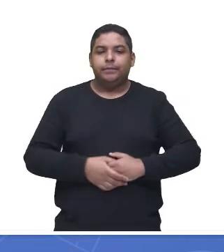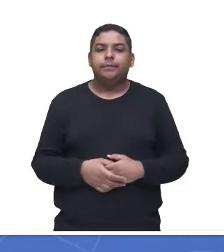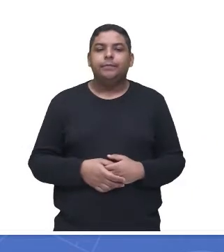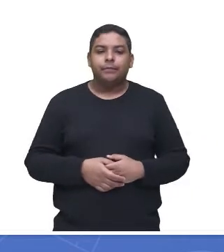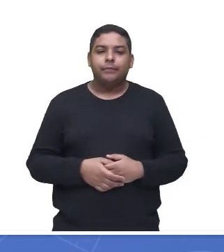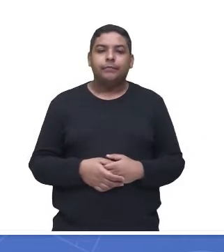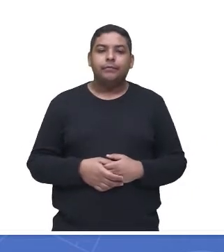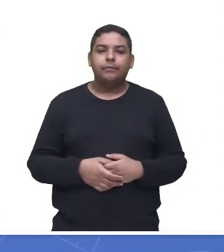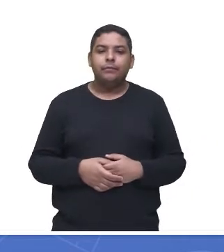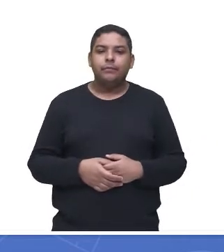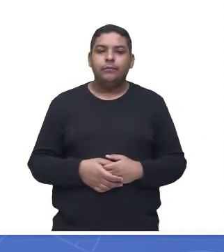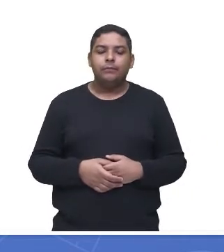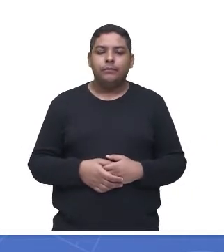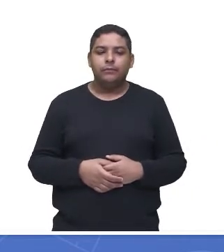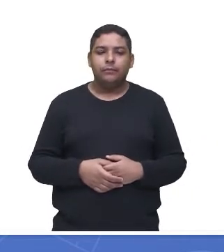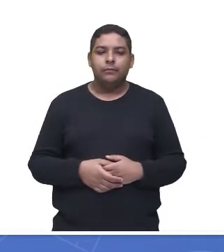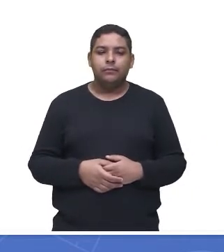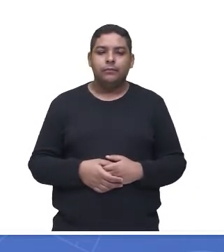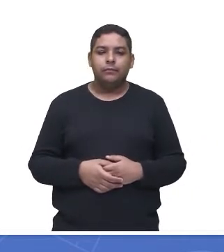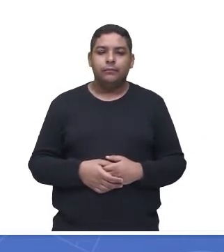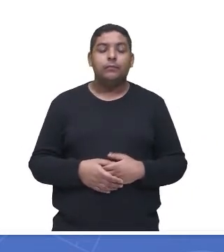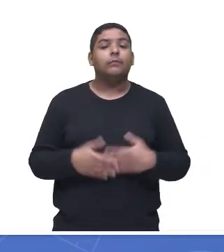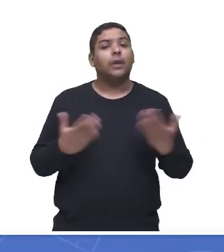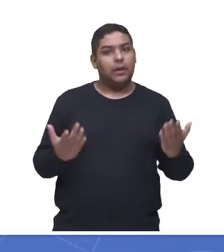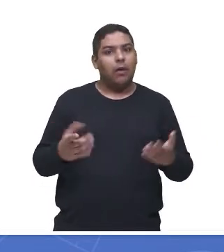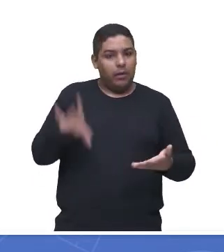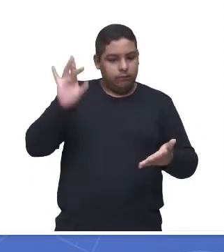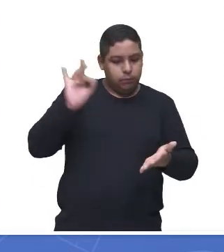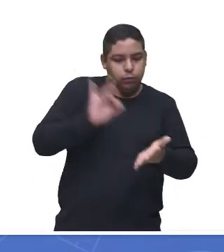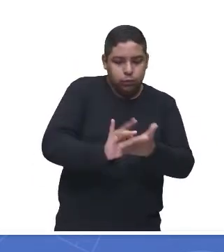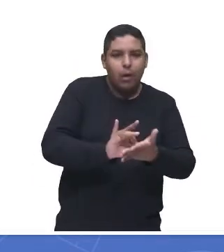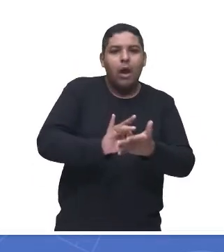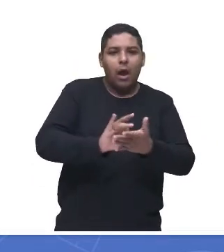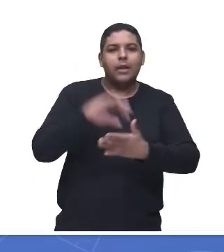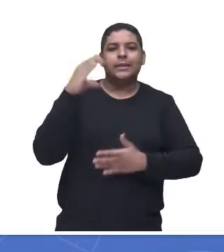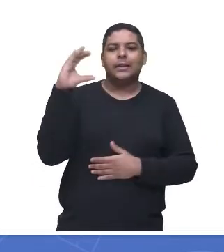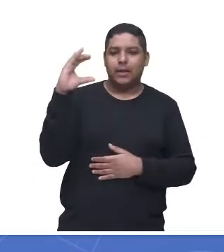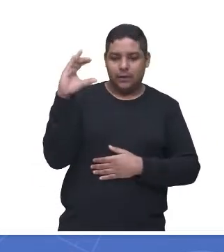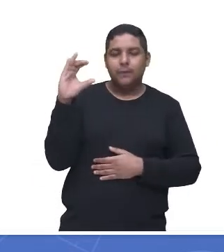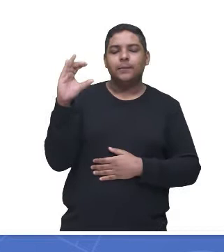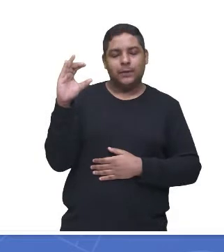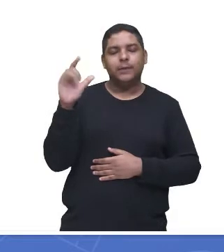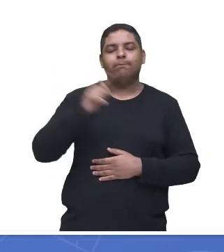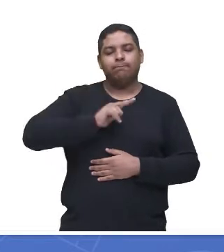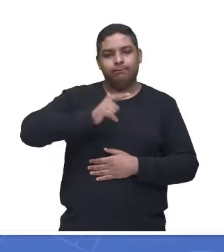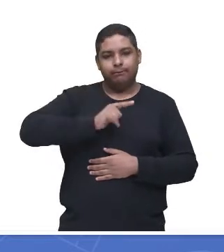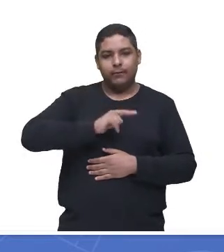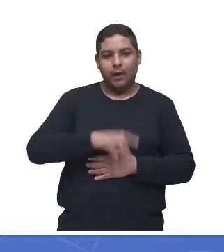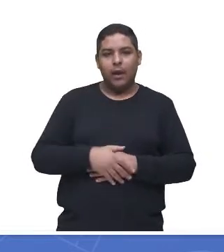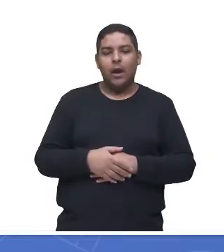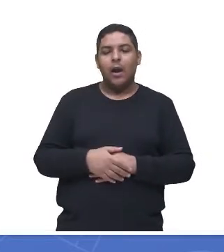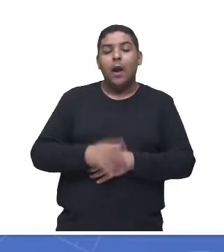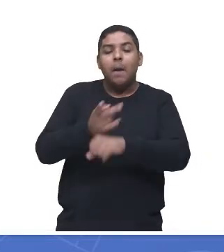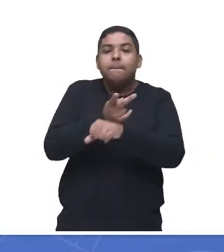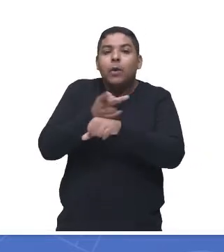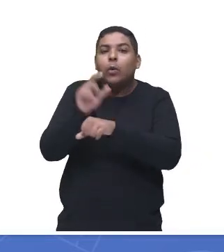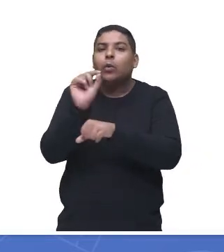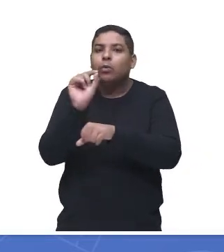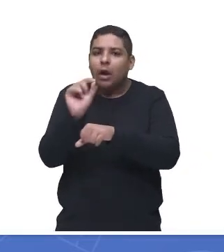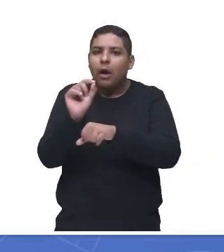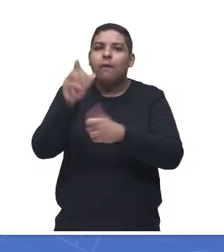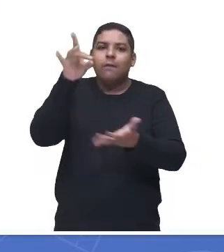de casa que faz o bolo, não. Então isso é comprovado cientificamente. Ela busca, né, a verdade ou a